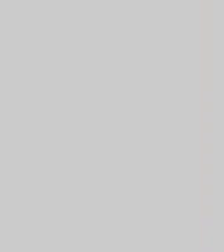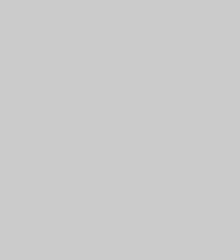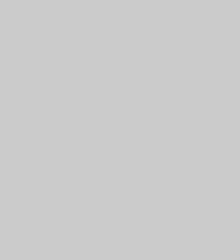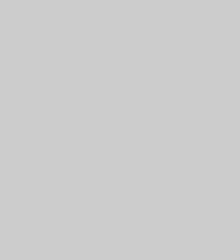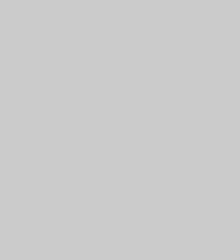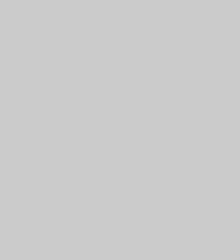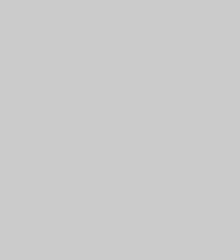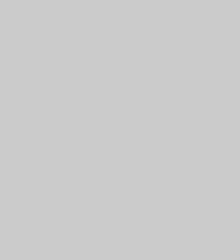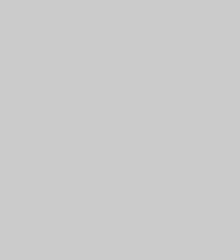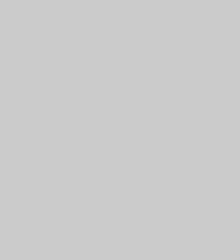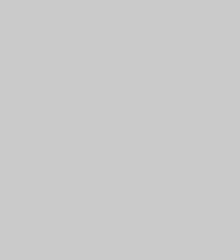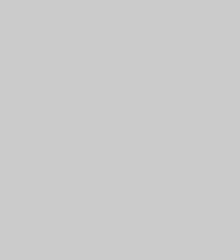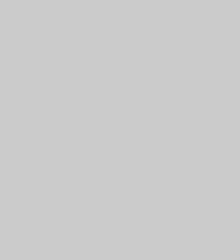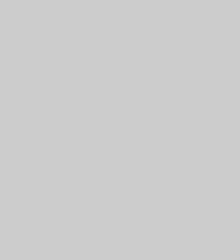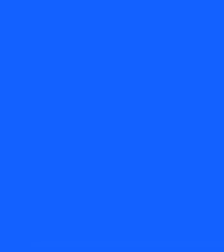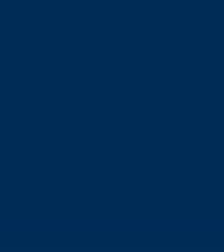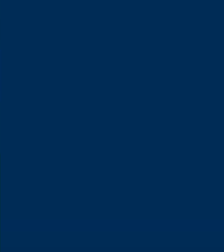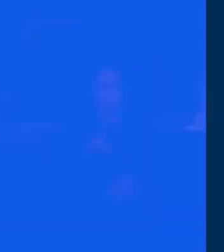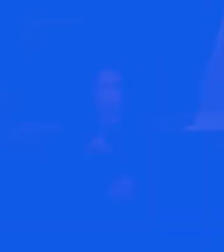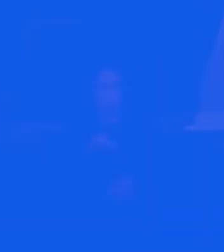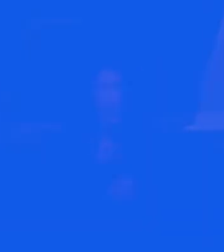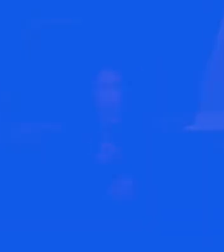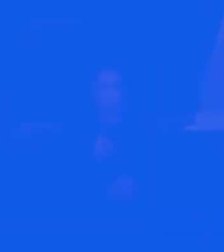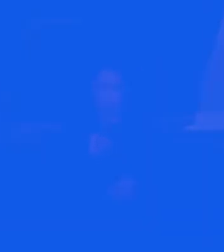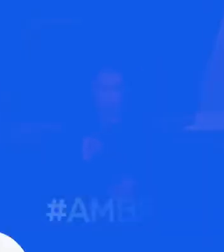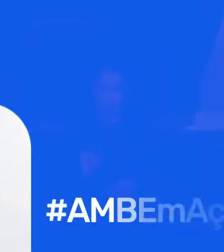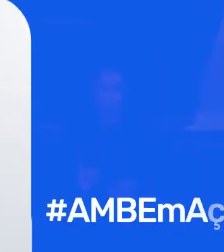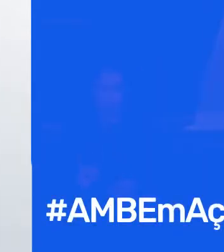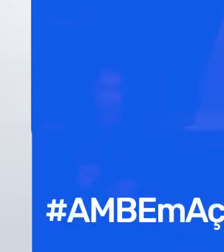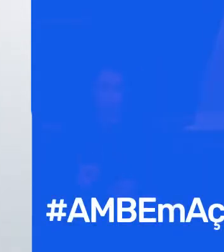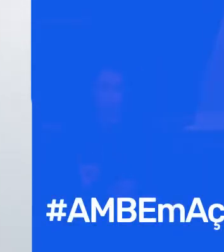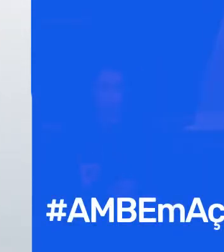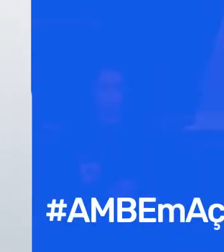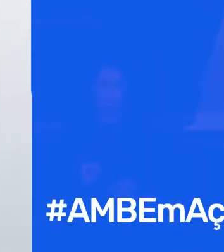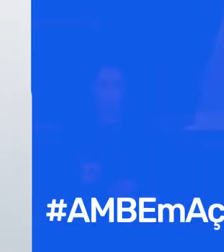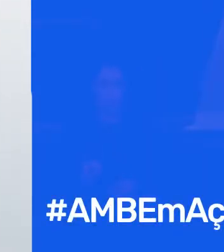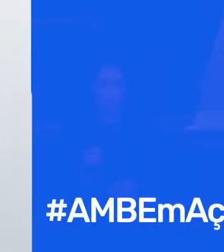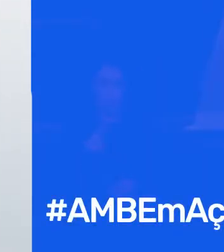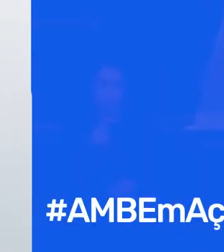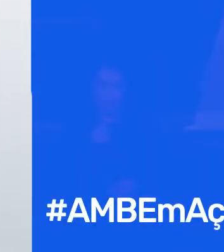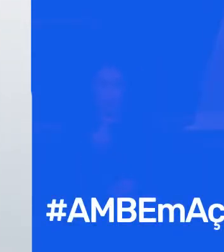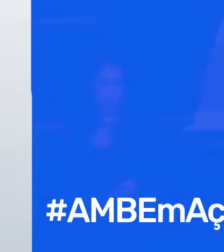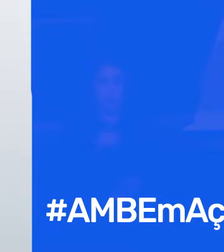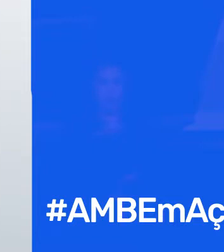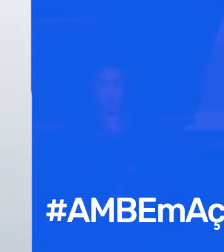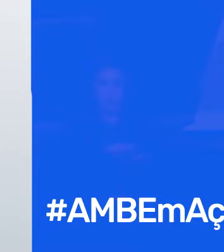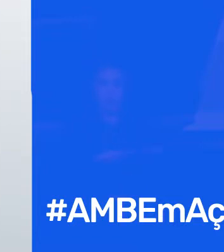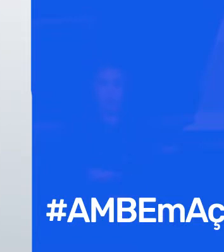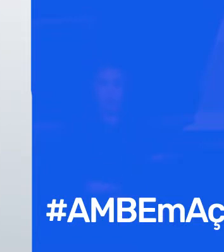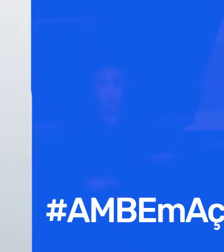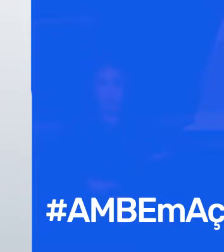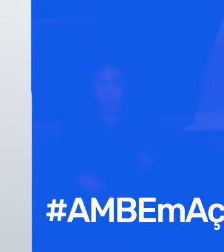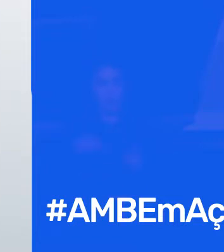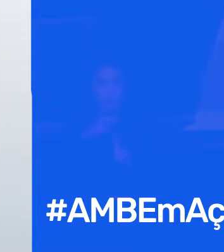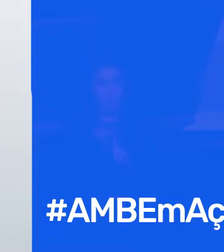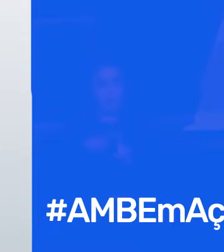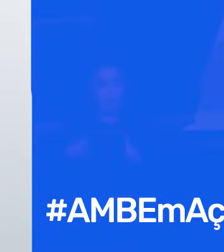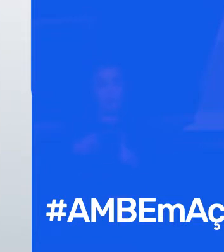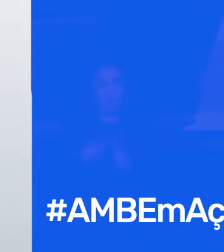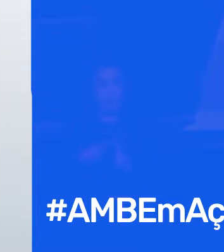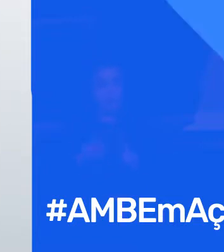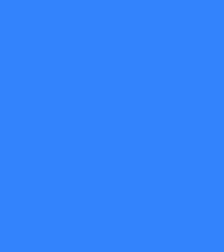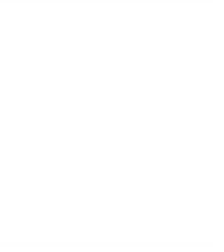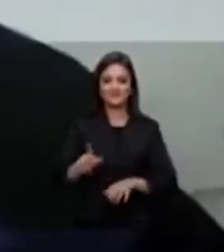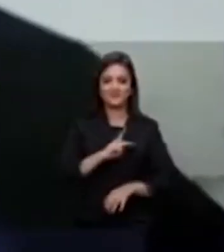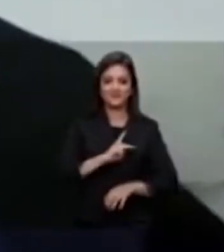Olá, associadas e associados. Nesta semana, houve audiência pública no Supremo Tribunal Federal para tratar de dispositivos